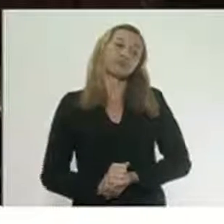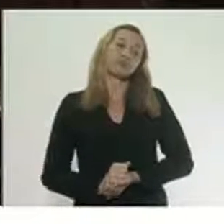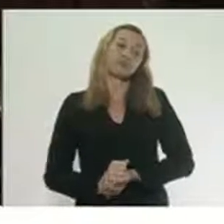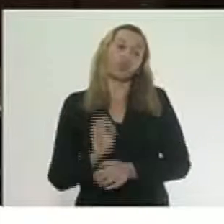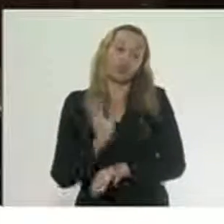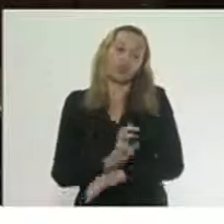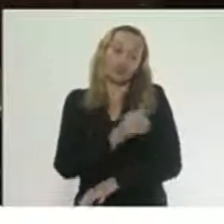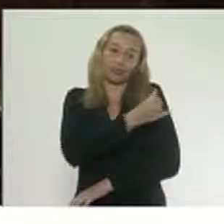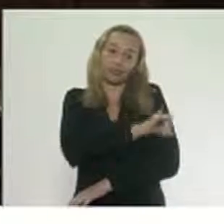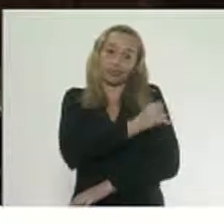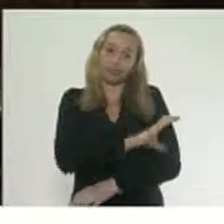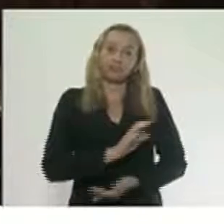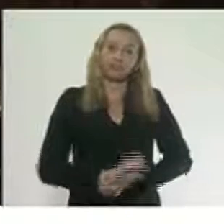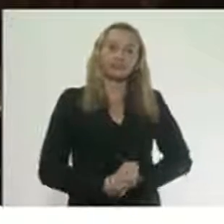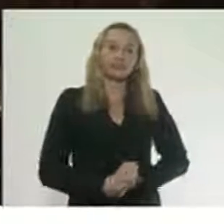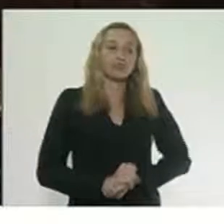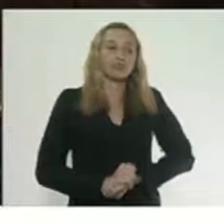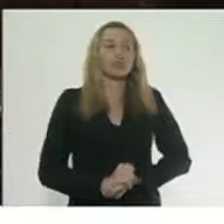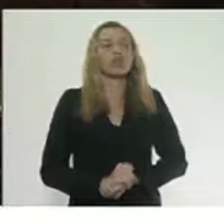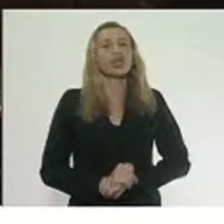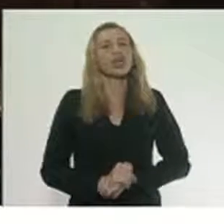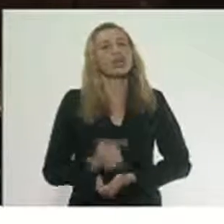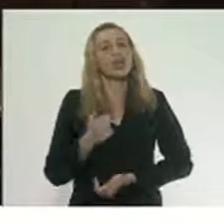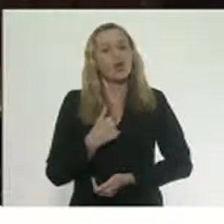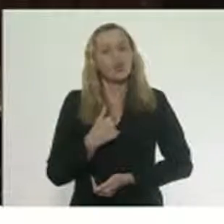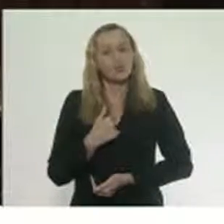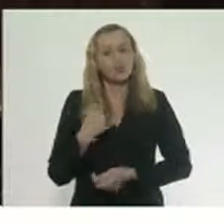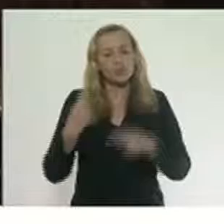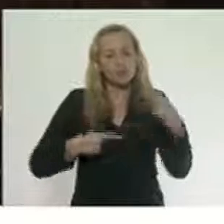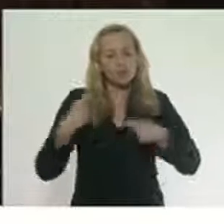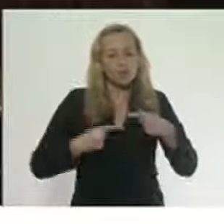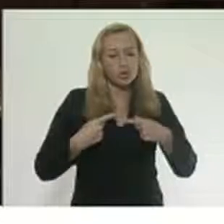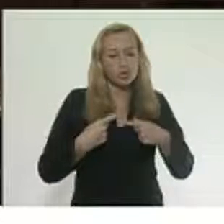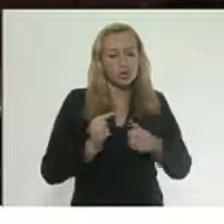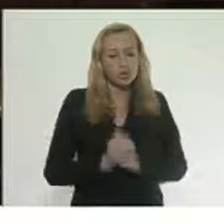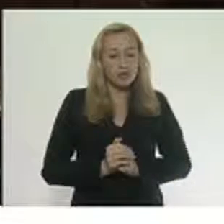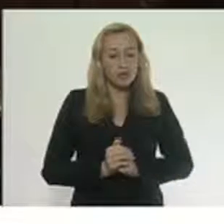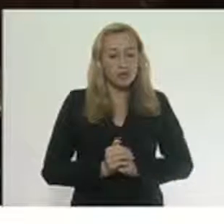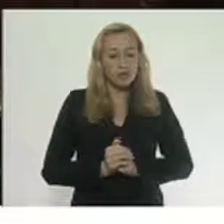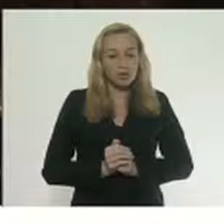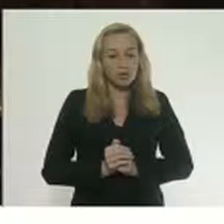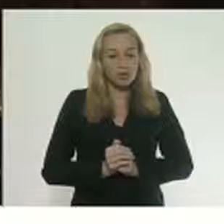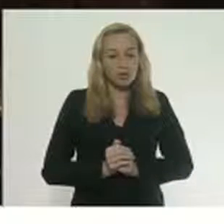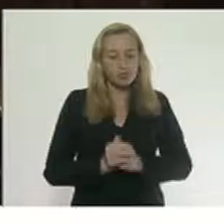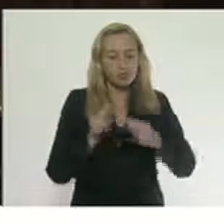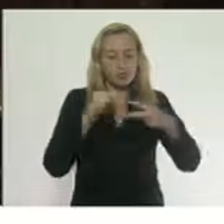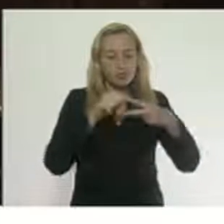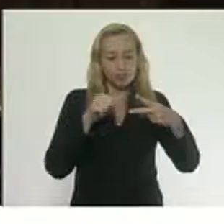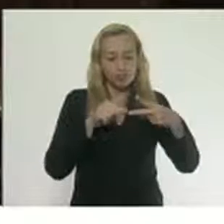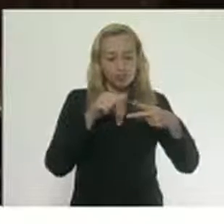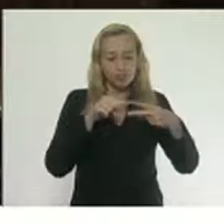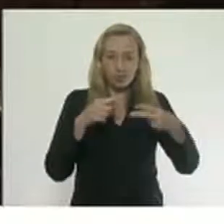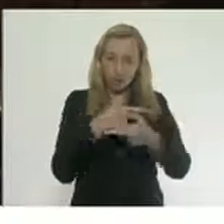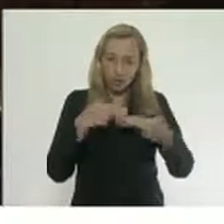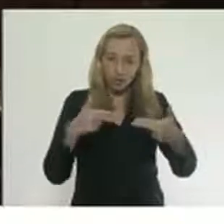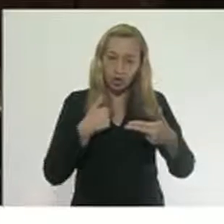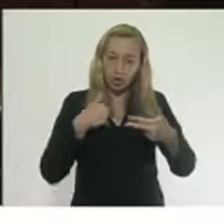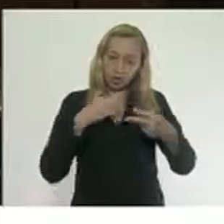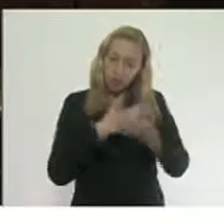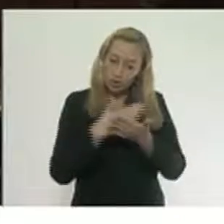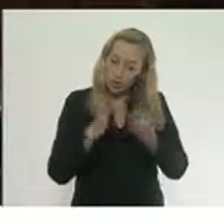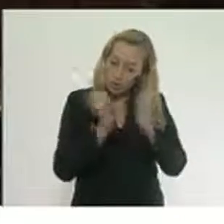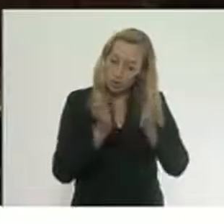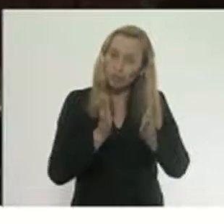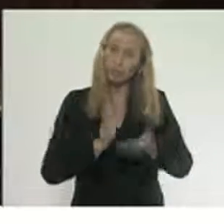história. E eu, no debate, fiz duas ponderações com as quais inicio a minha intervenção aqui hoje,